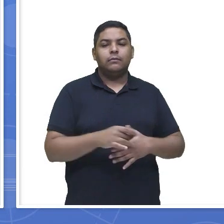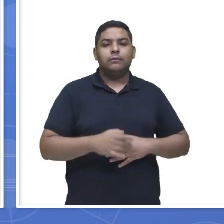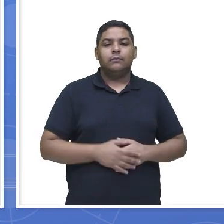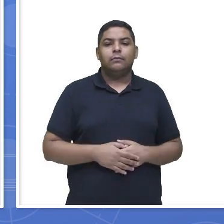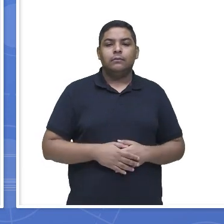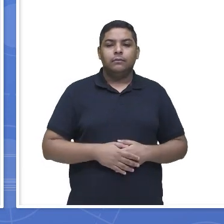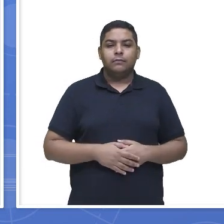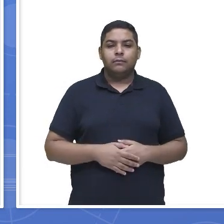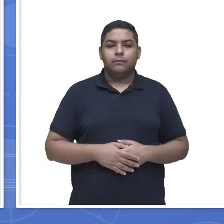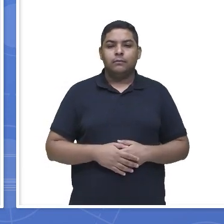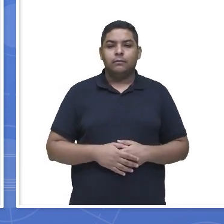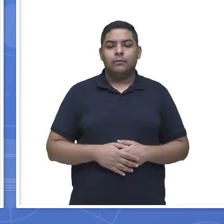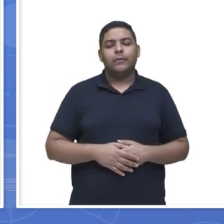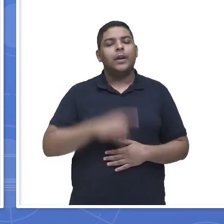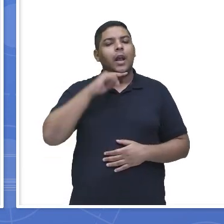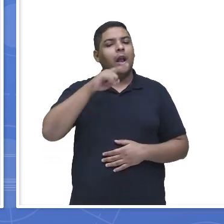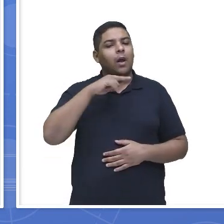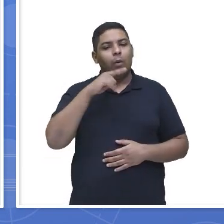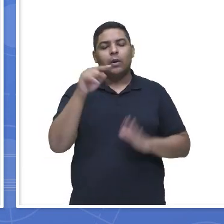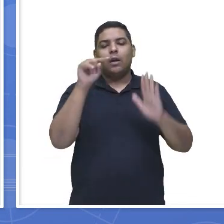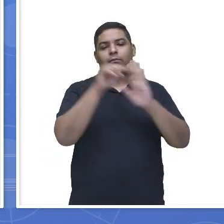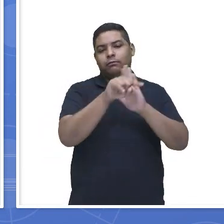palavras, ela é